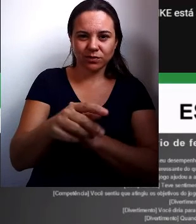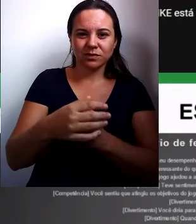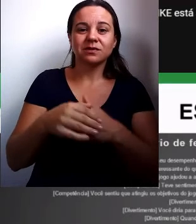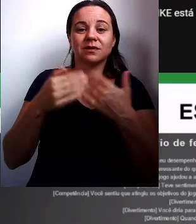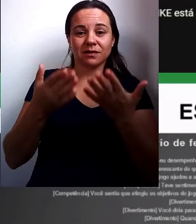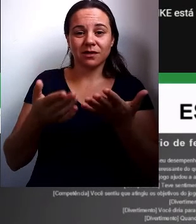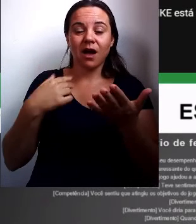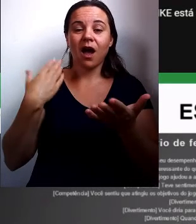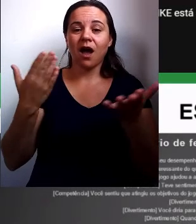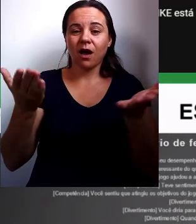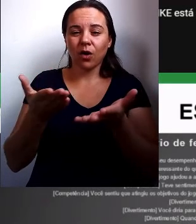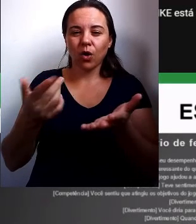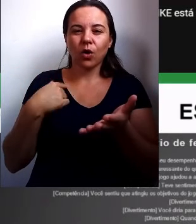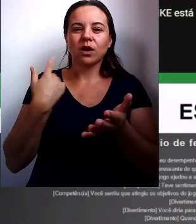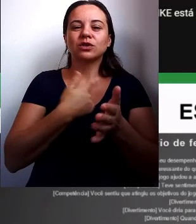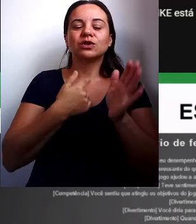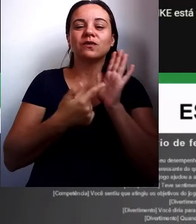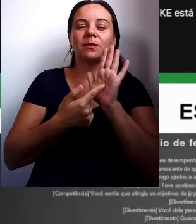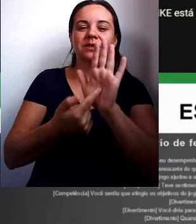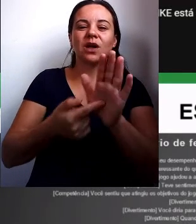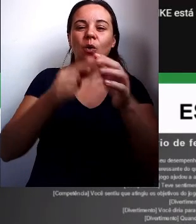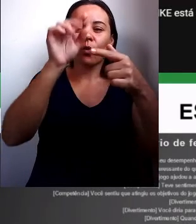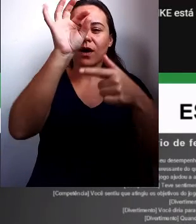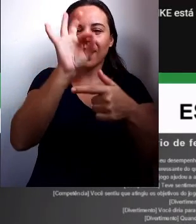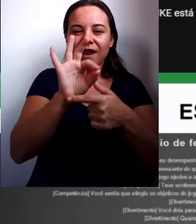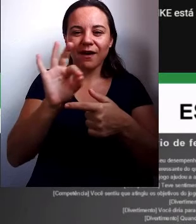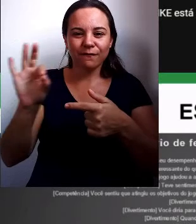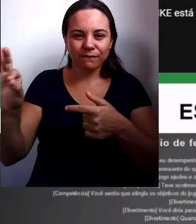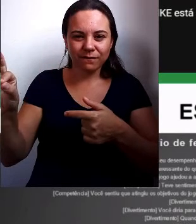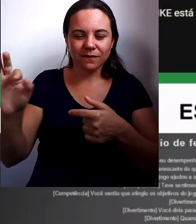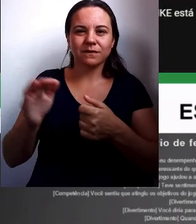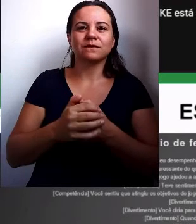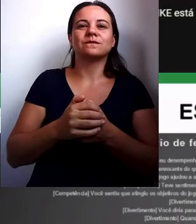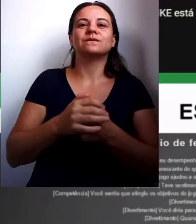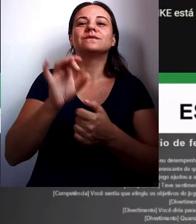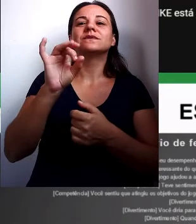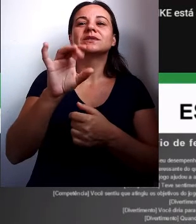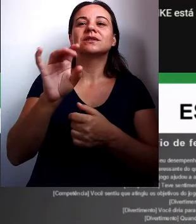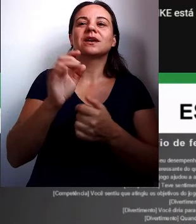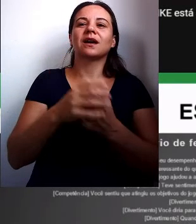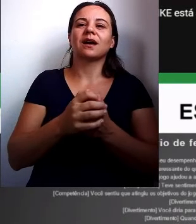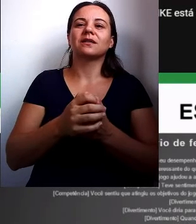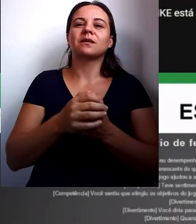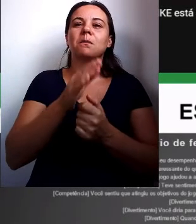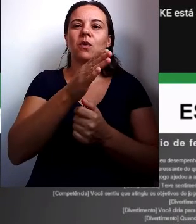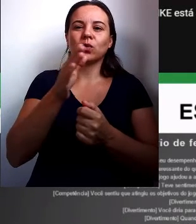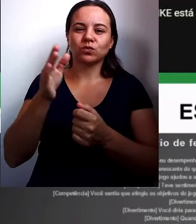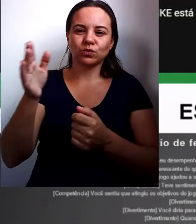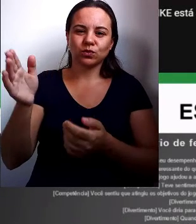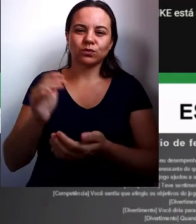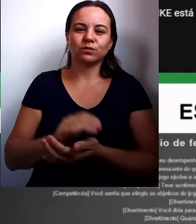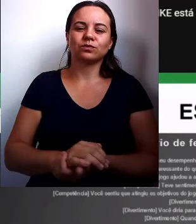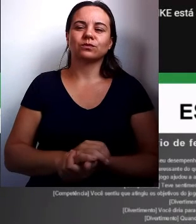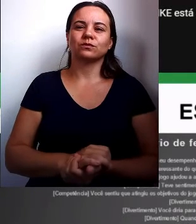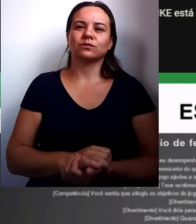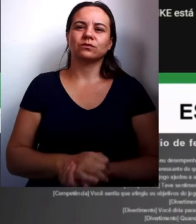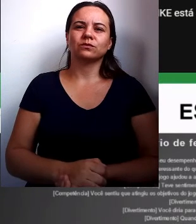né? E então agora a gente vai apresentar os gráficos de cada módulo desses para